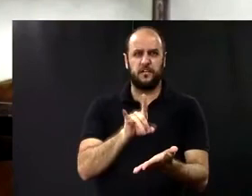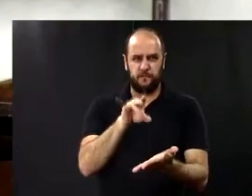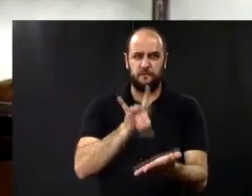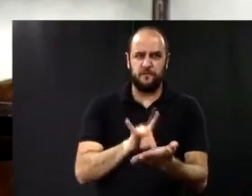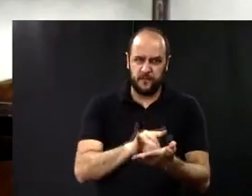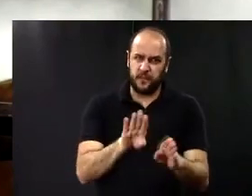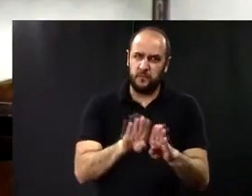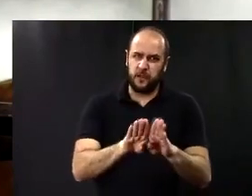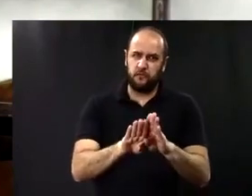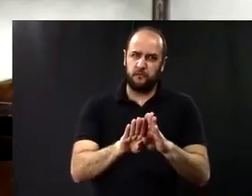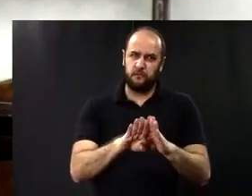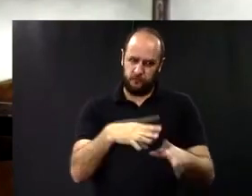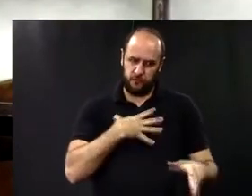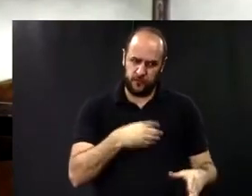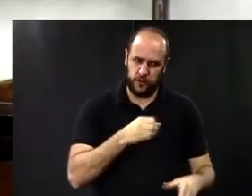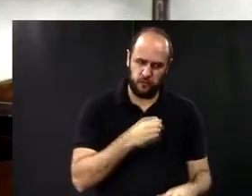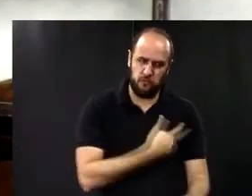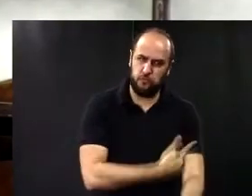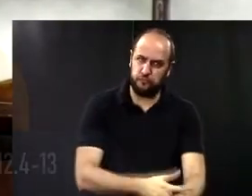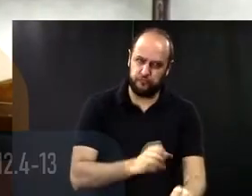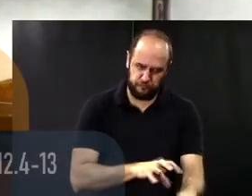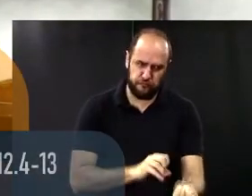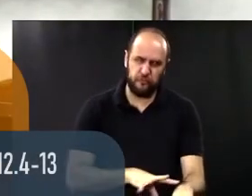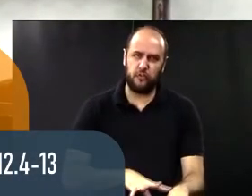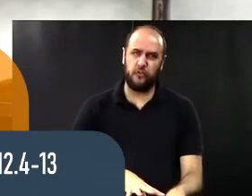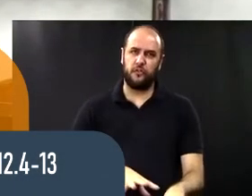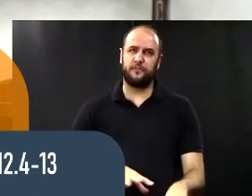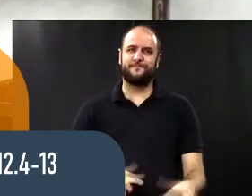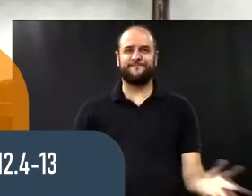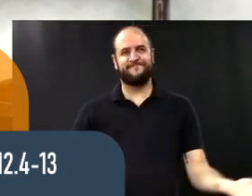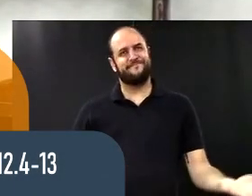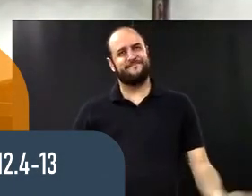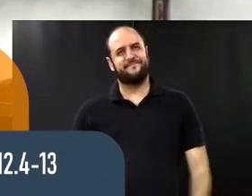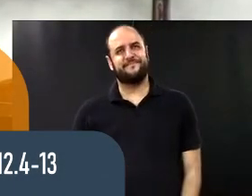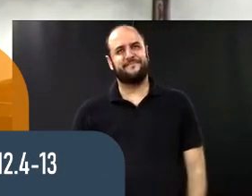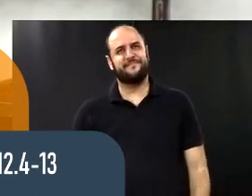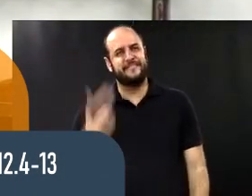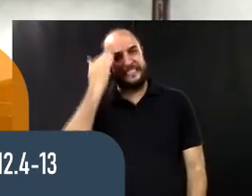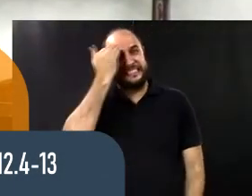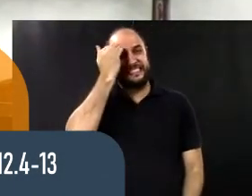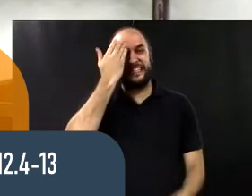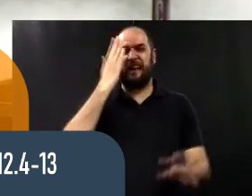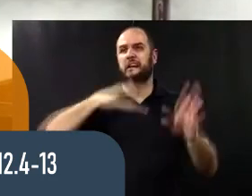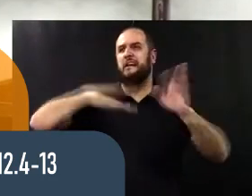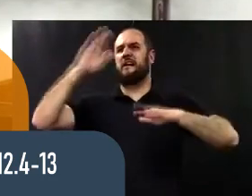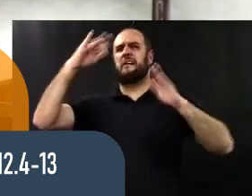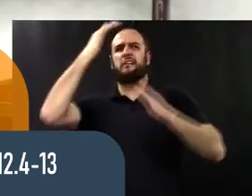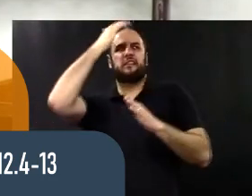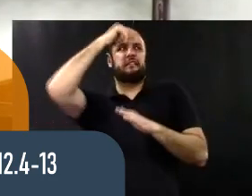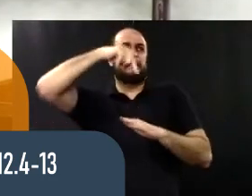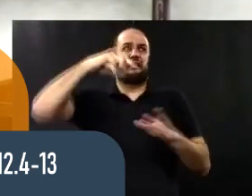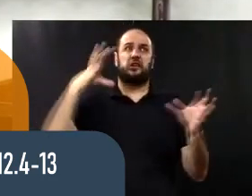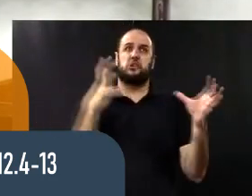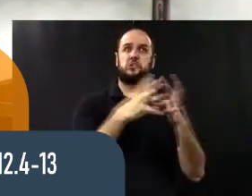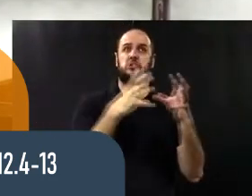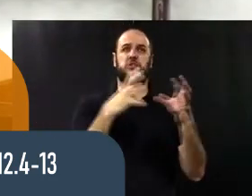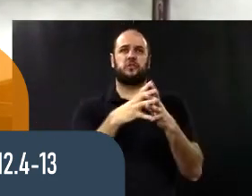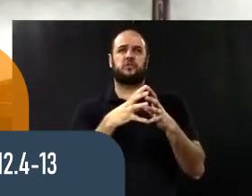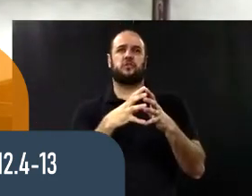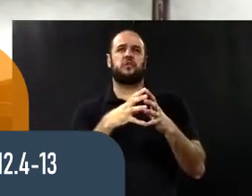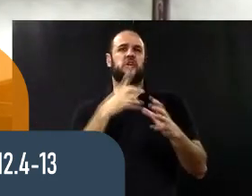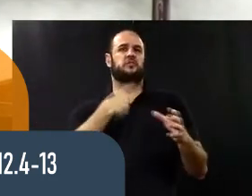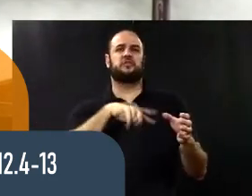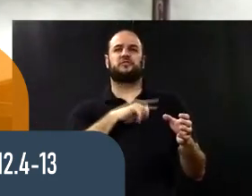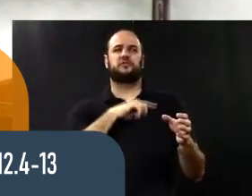Nós sabemos que muitas das vezes, principalmente dentro da concepção ensinada por essa geração, nós não